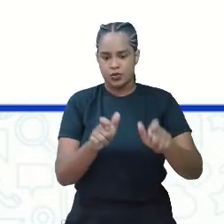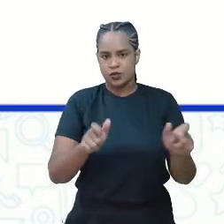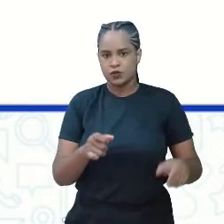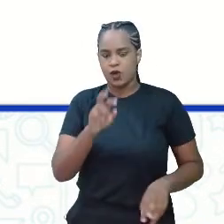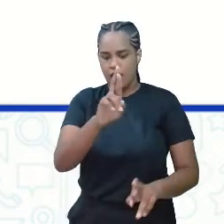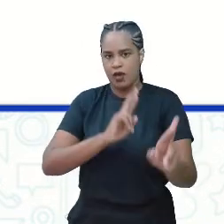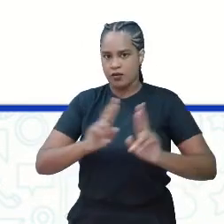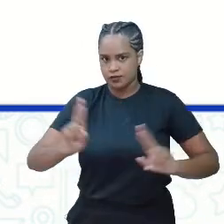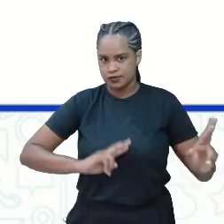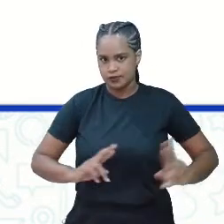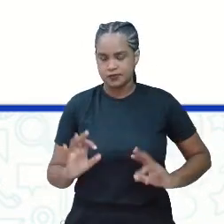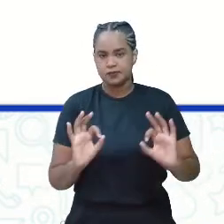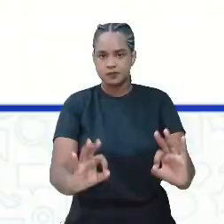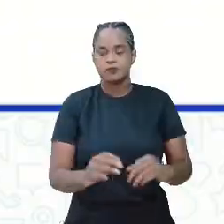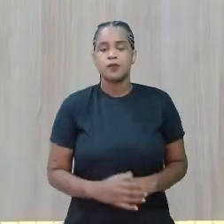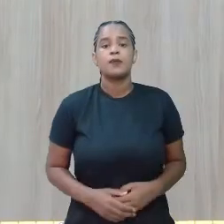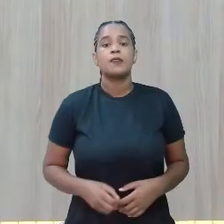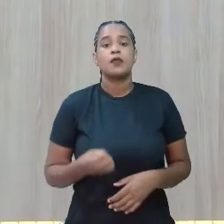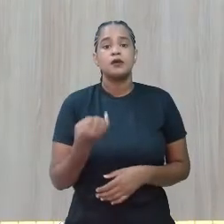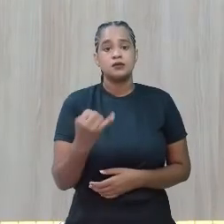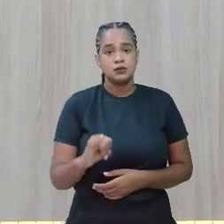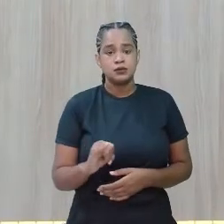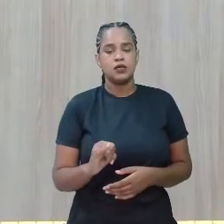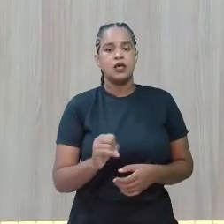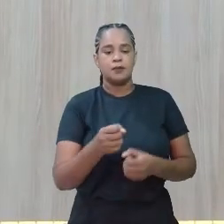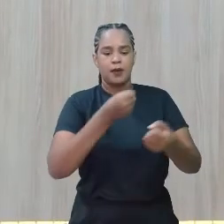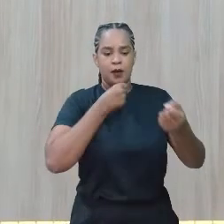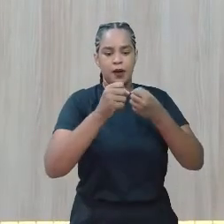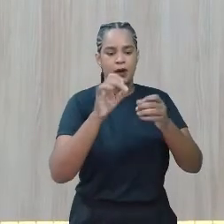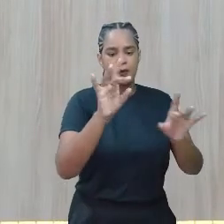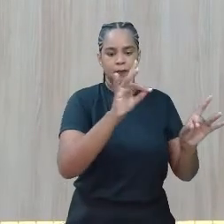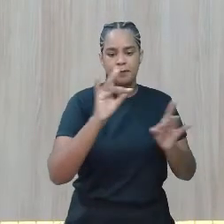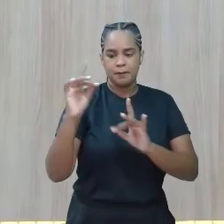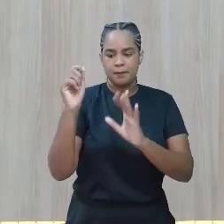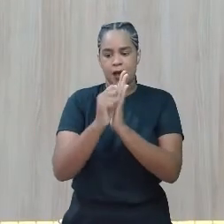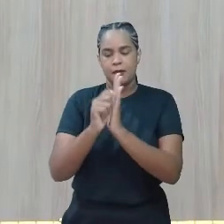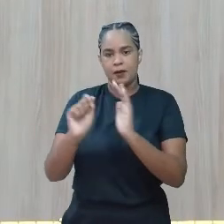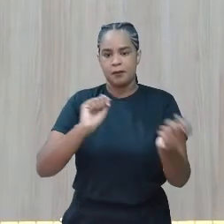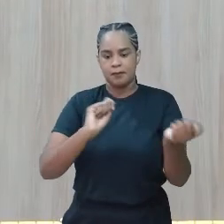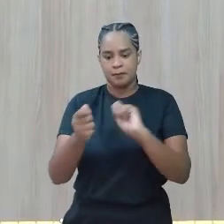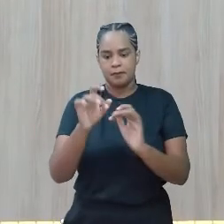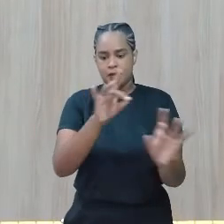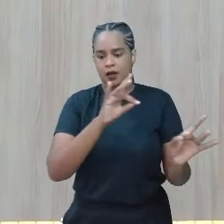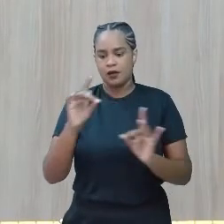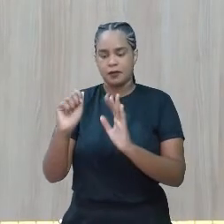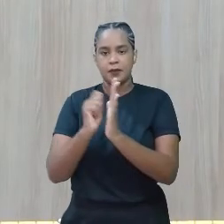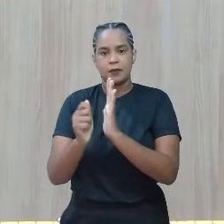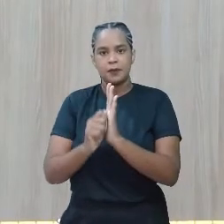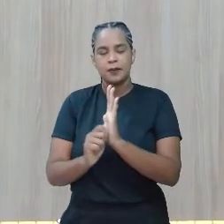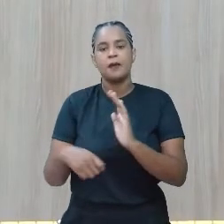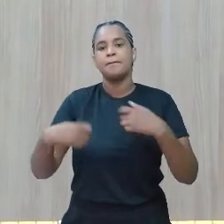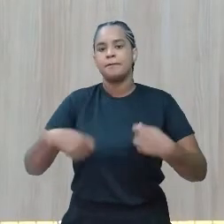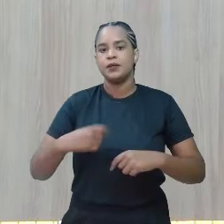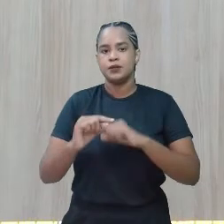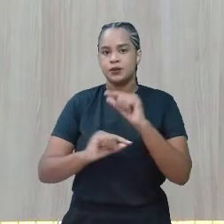participantes. Então, quando esta entrevista ela é transcrita, é necessário